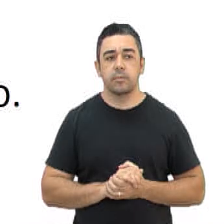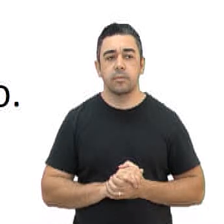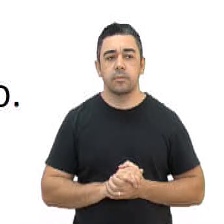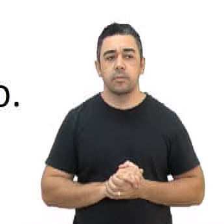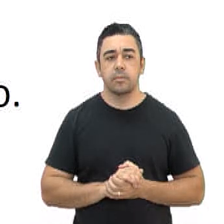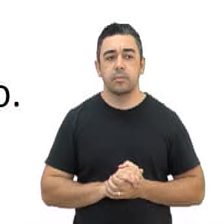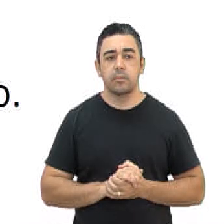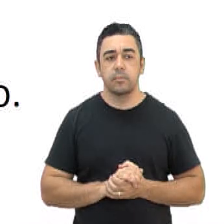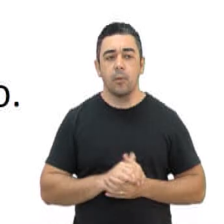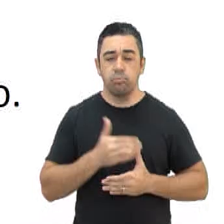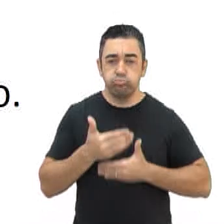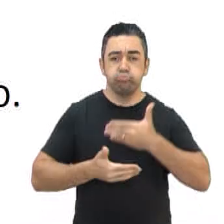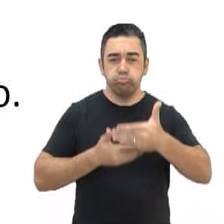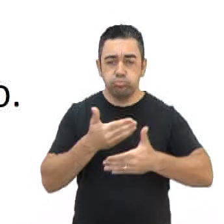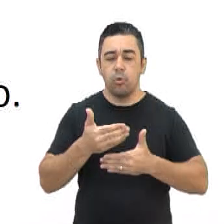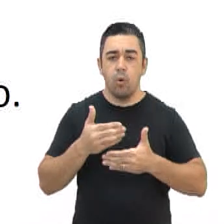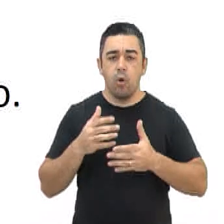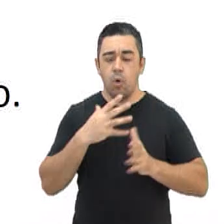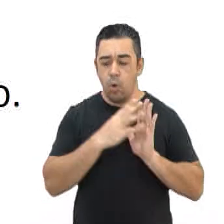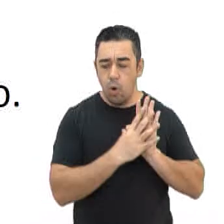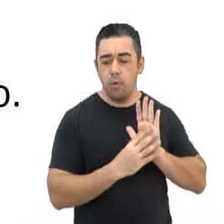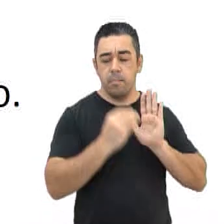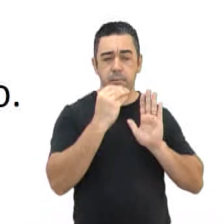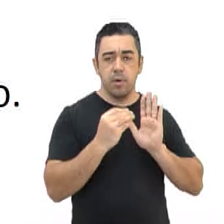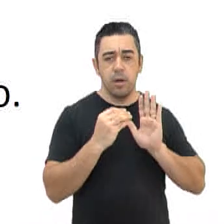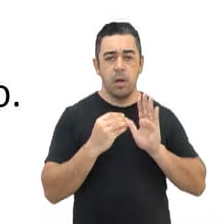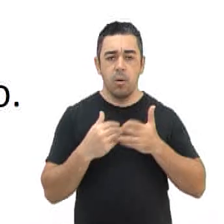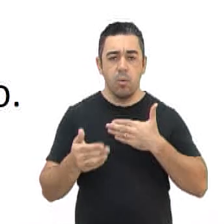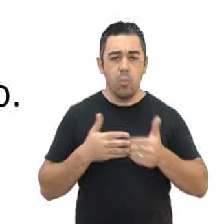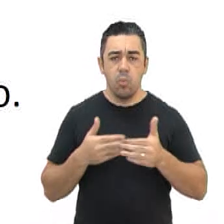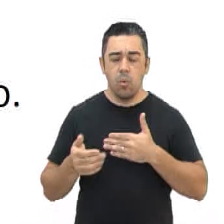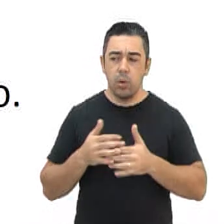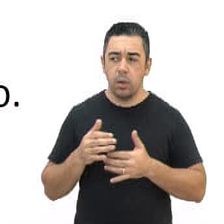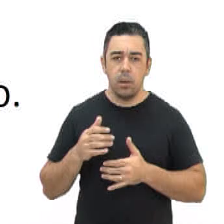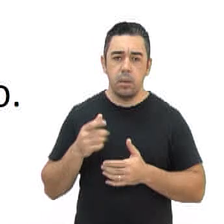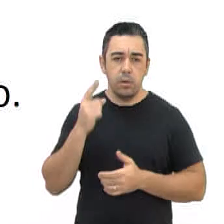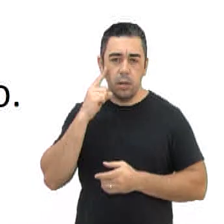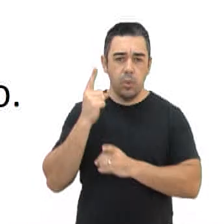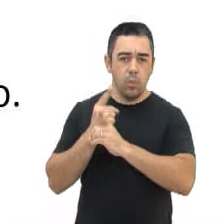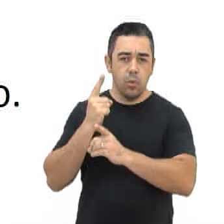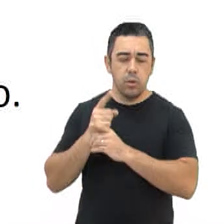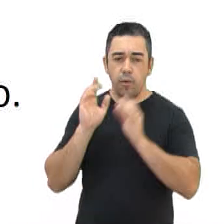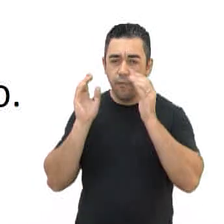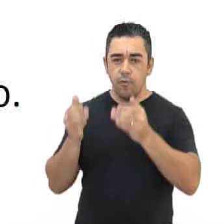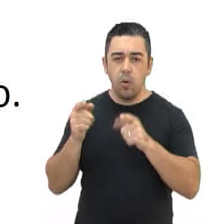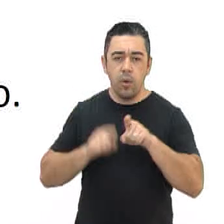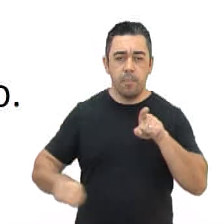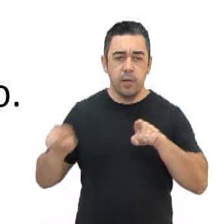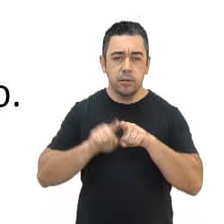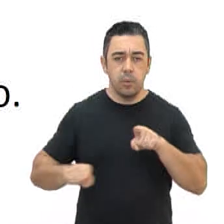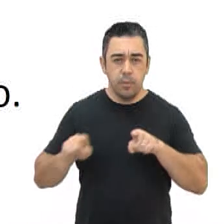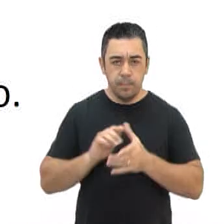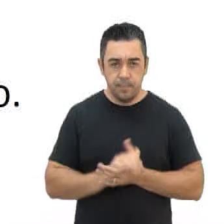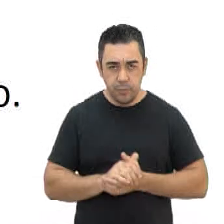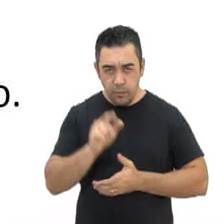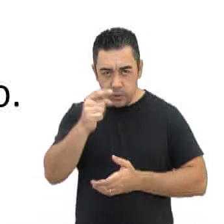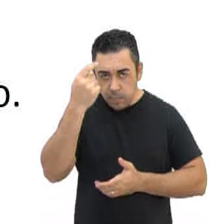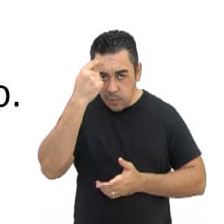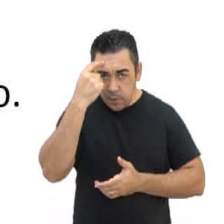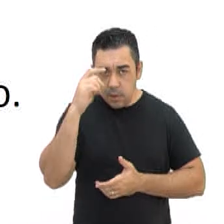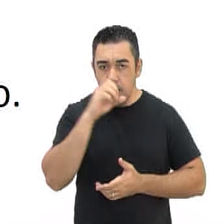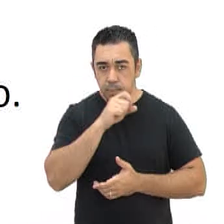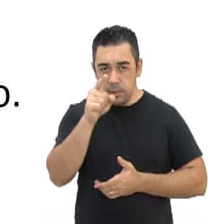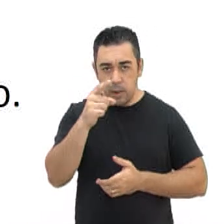B. Sequência de movimentos copiados de qualquer meio eletrônico com foco na repetição. Pensem um pouco